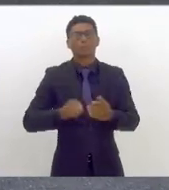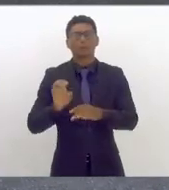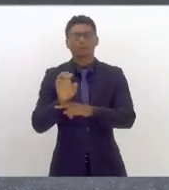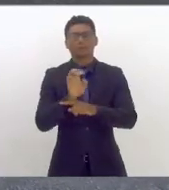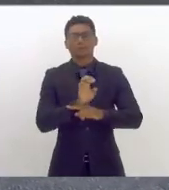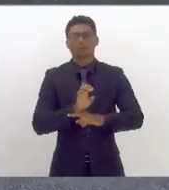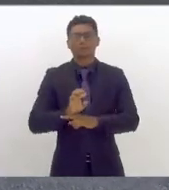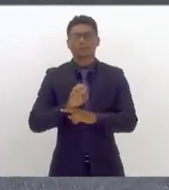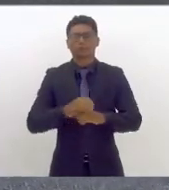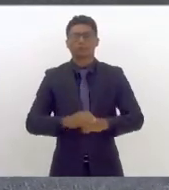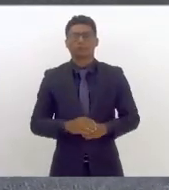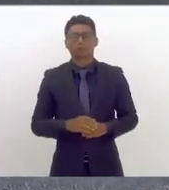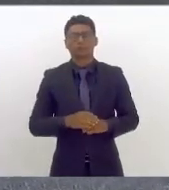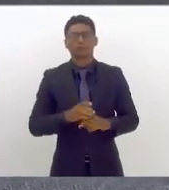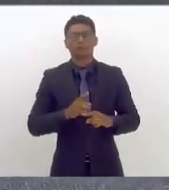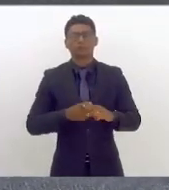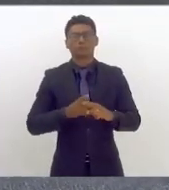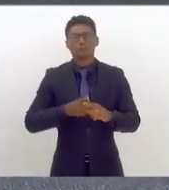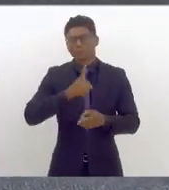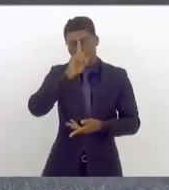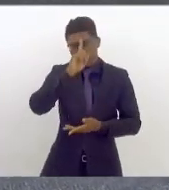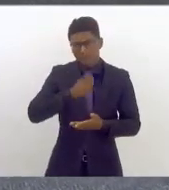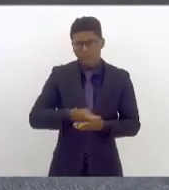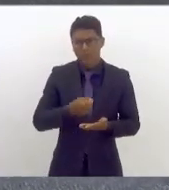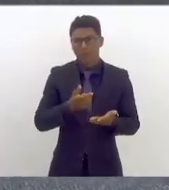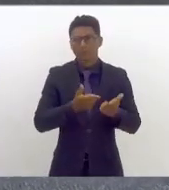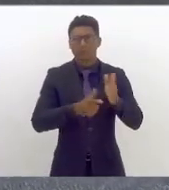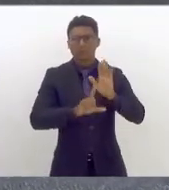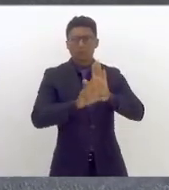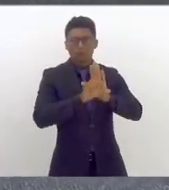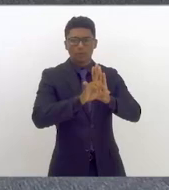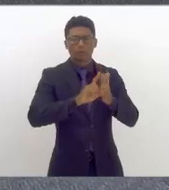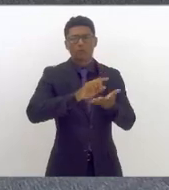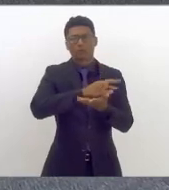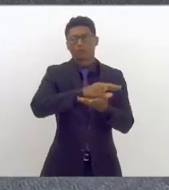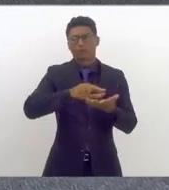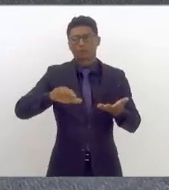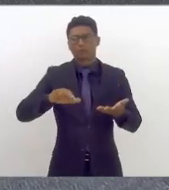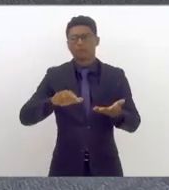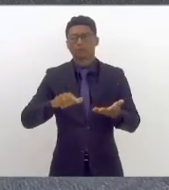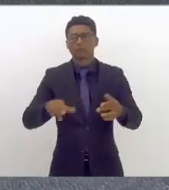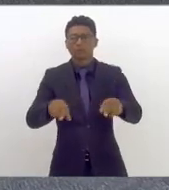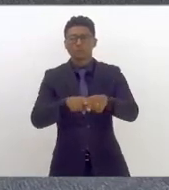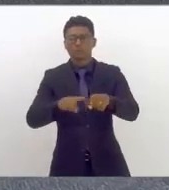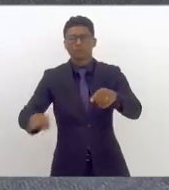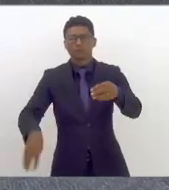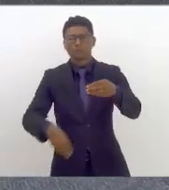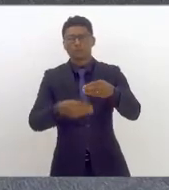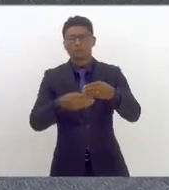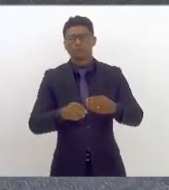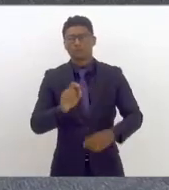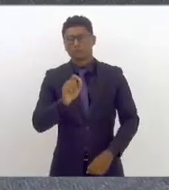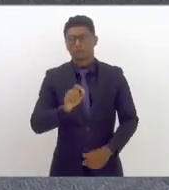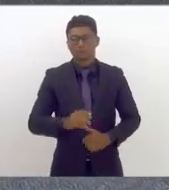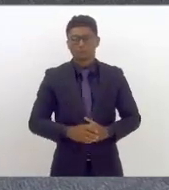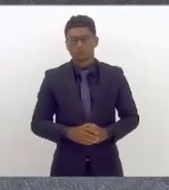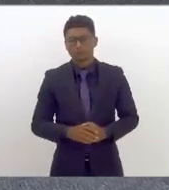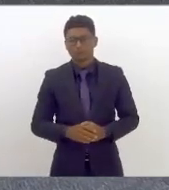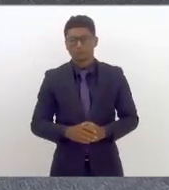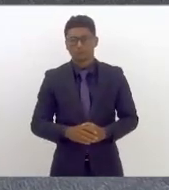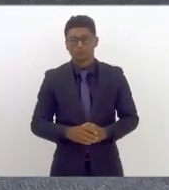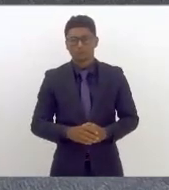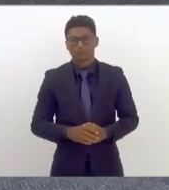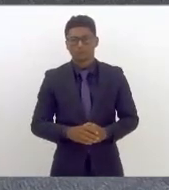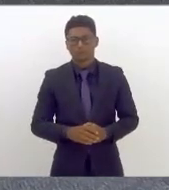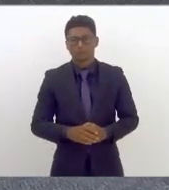de decisões, de legislações de natureza federal, eu queria acrescentar uma, que inclusive constou no